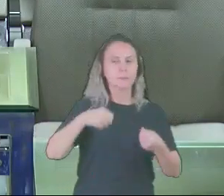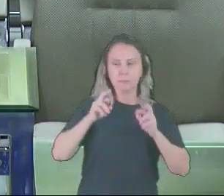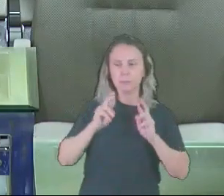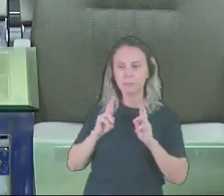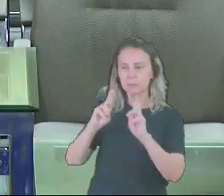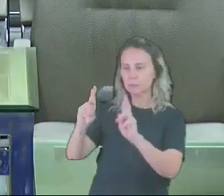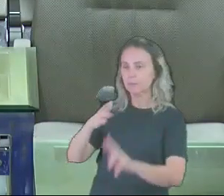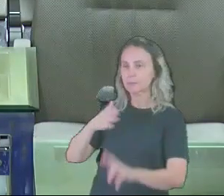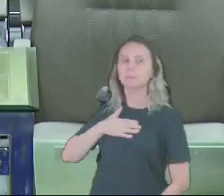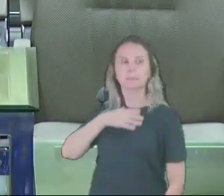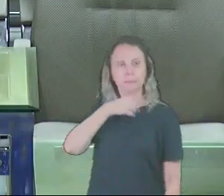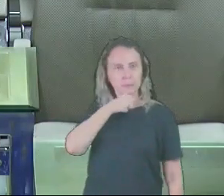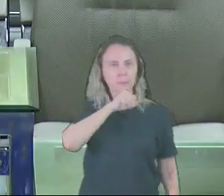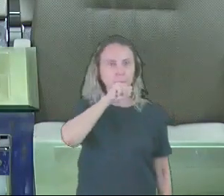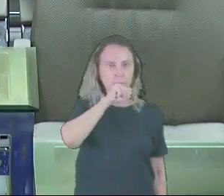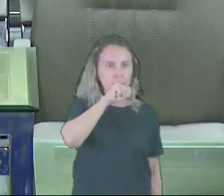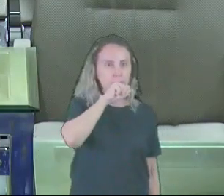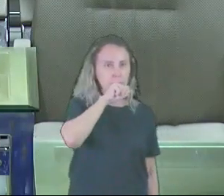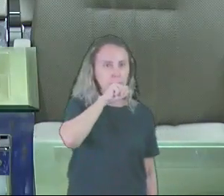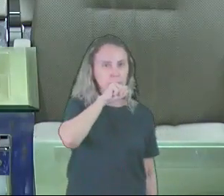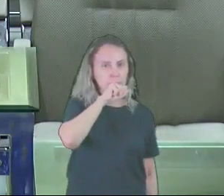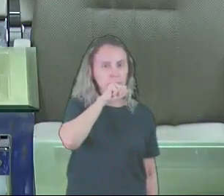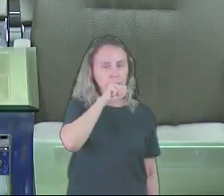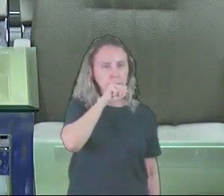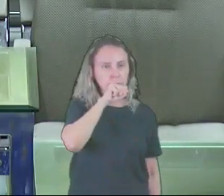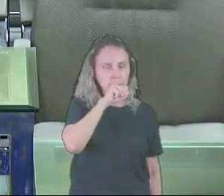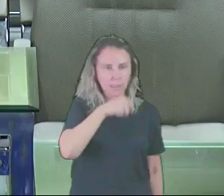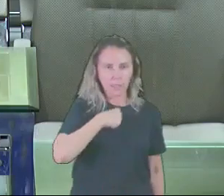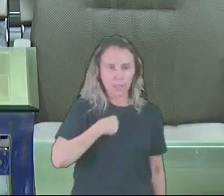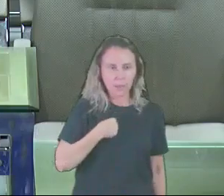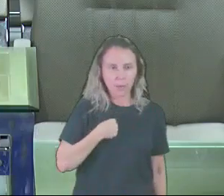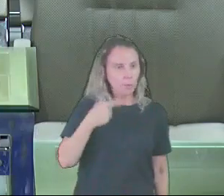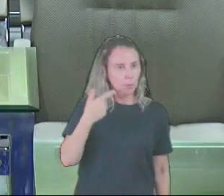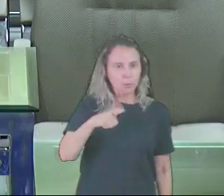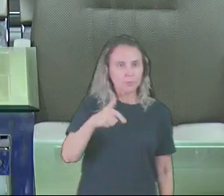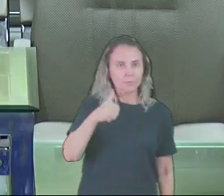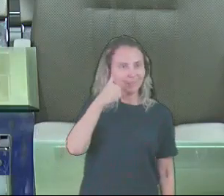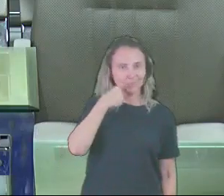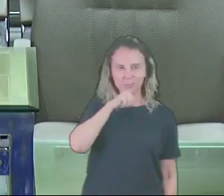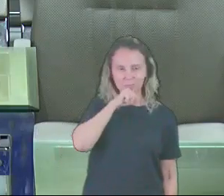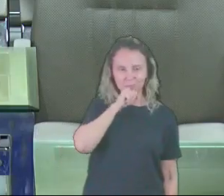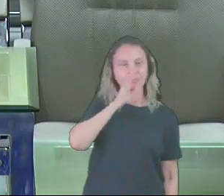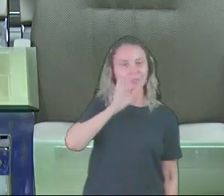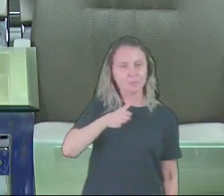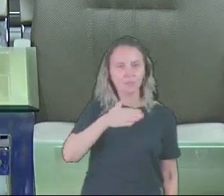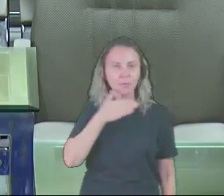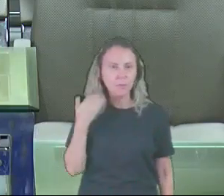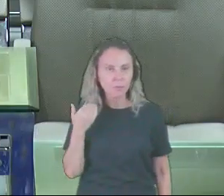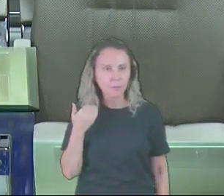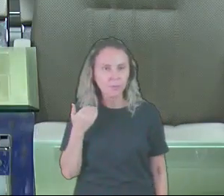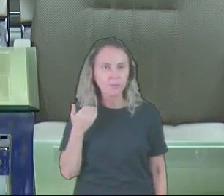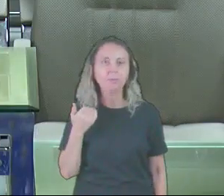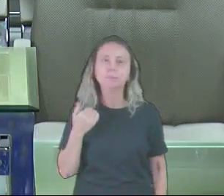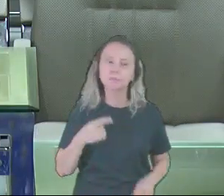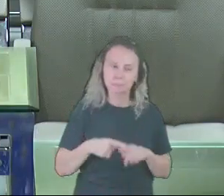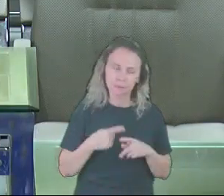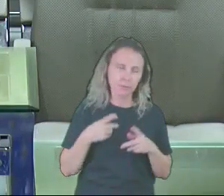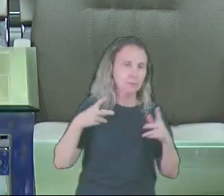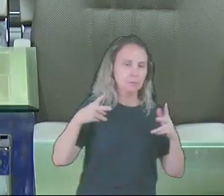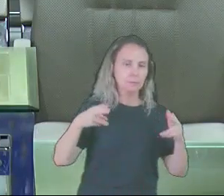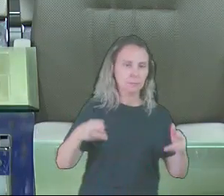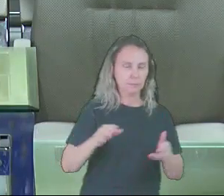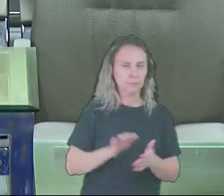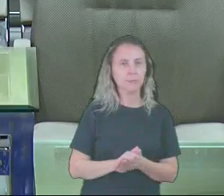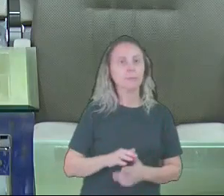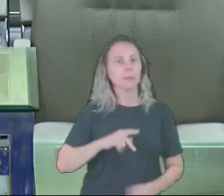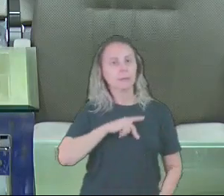meu pai e eu não tenho mais mãe mas foi do mesmo jeito é Paulo que eles seus